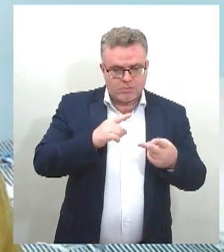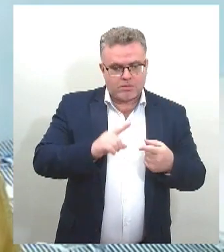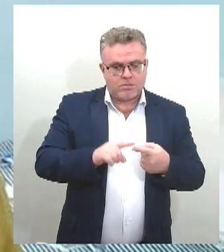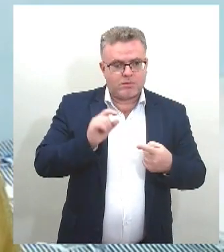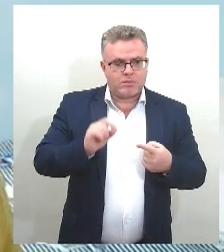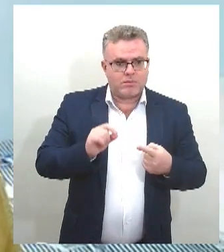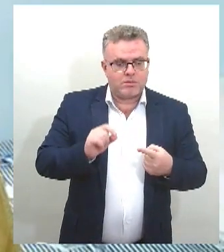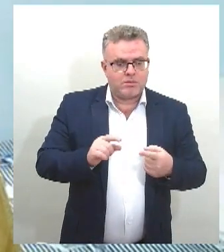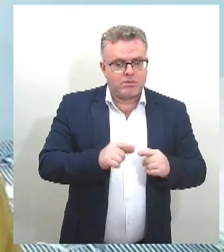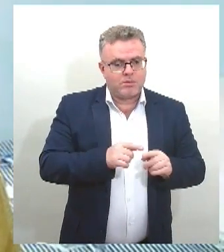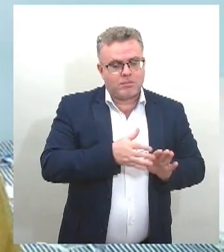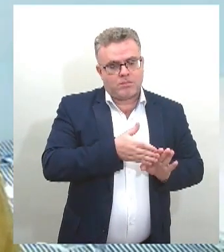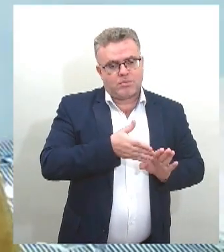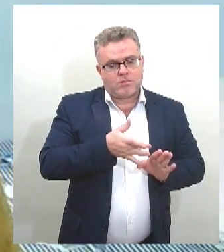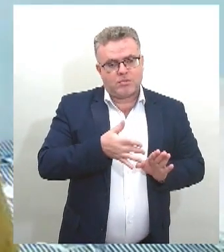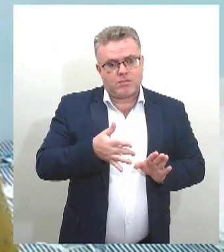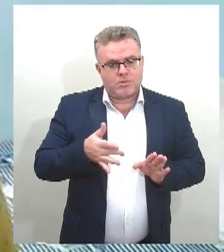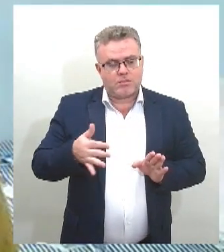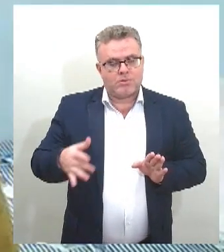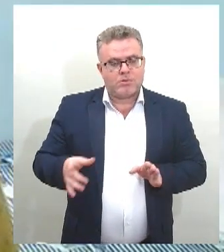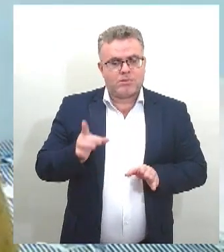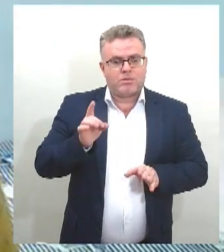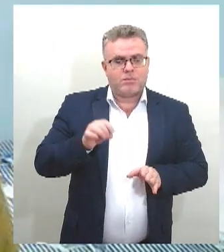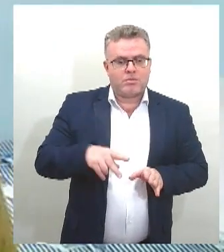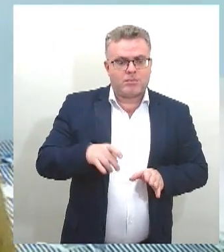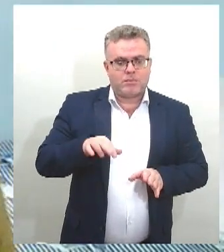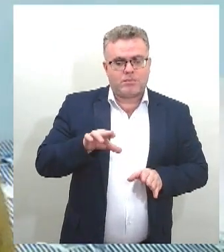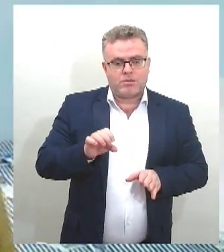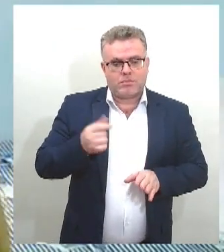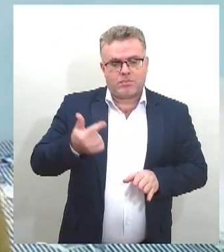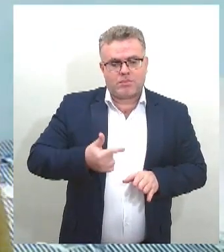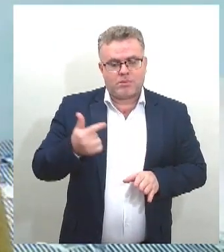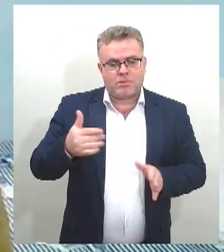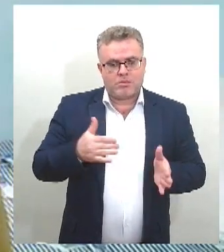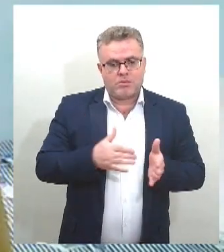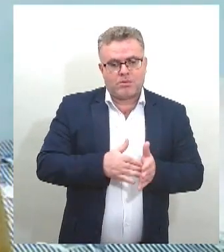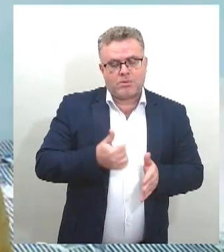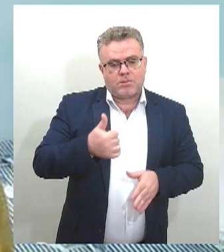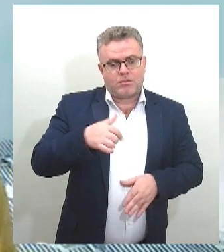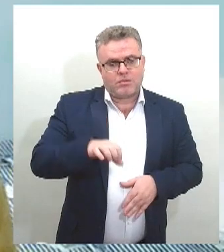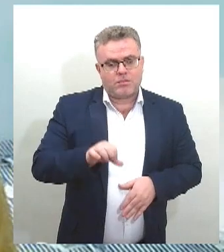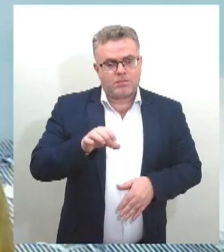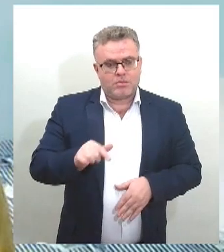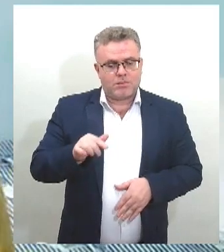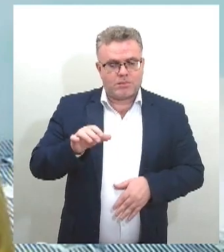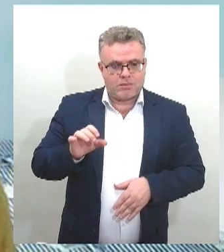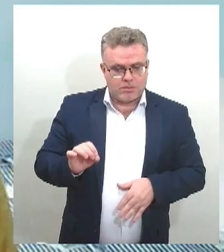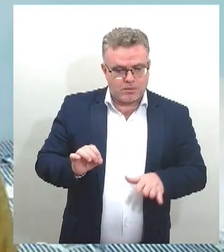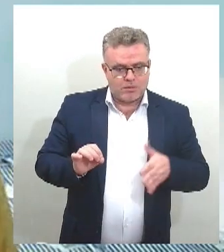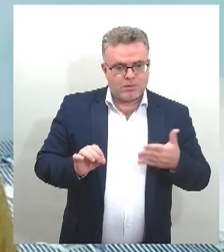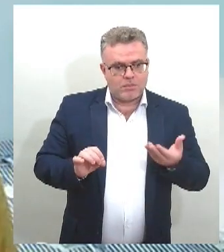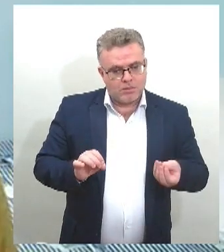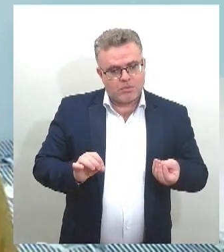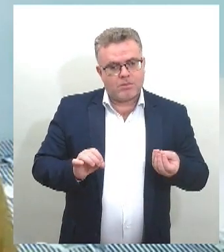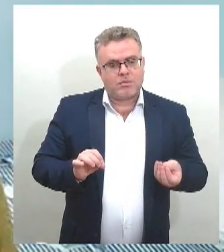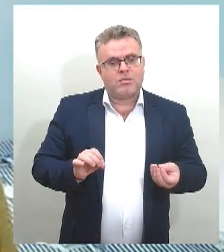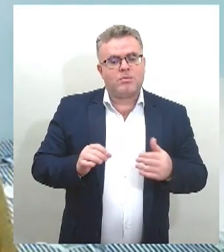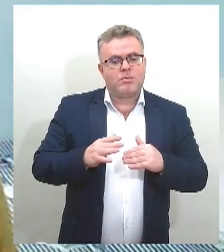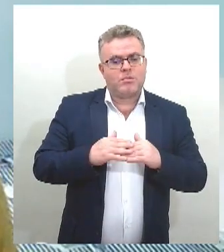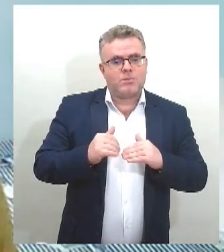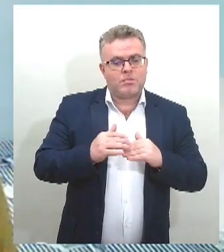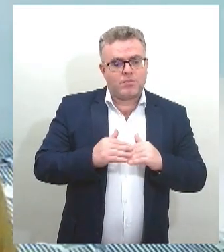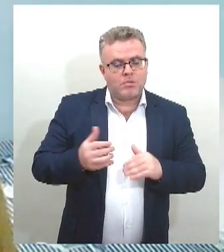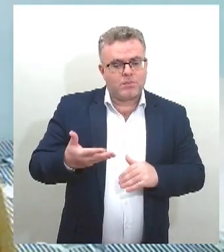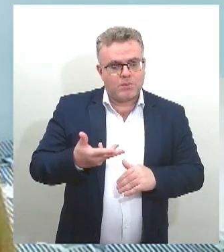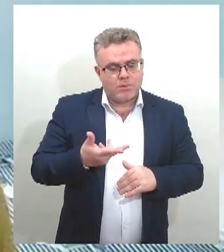de Dom Pedro II, né, até a década de 70, mais ou menos, que é o período do apogeu. E da década de 70, com